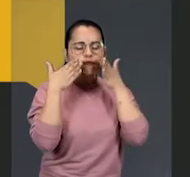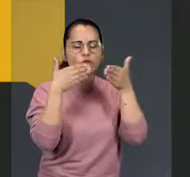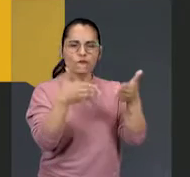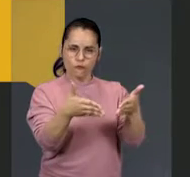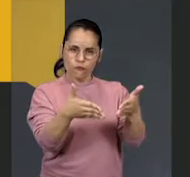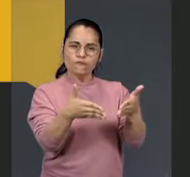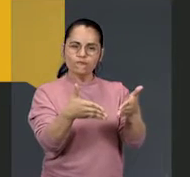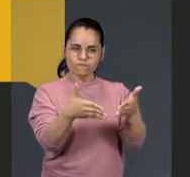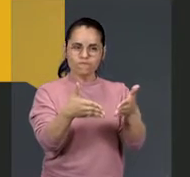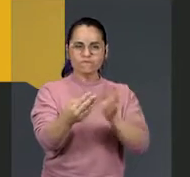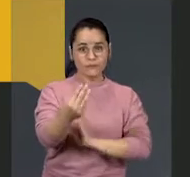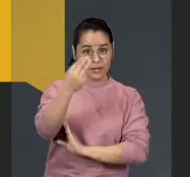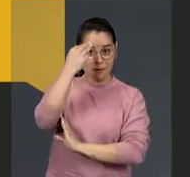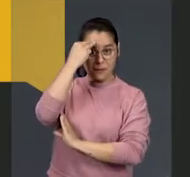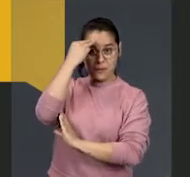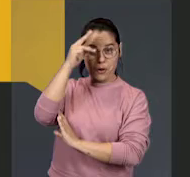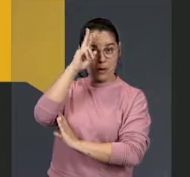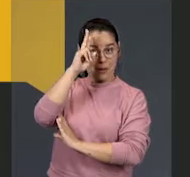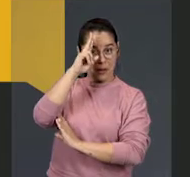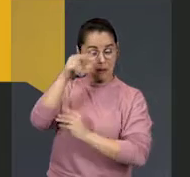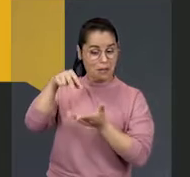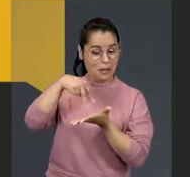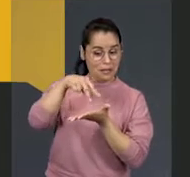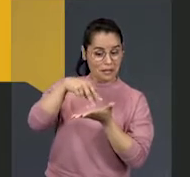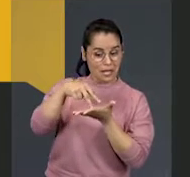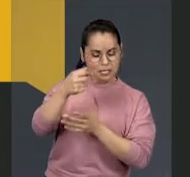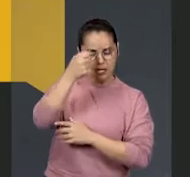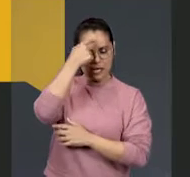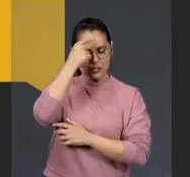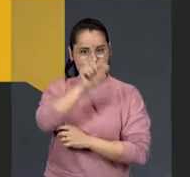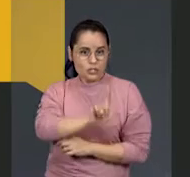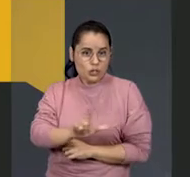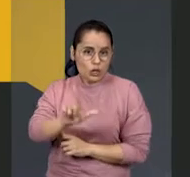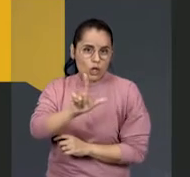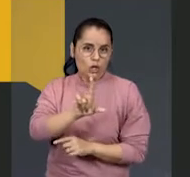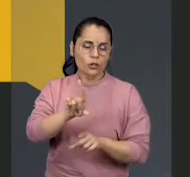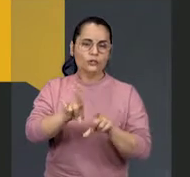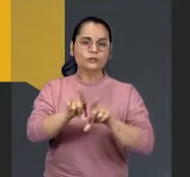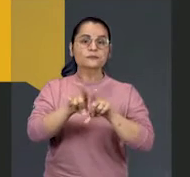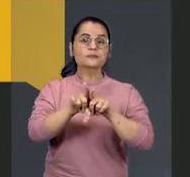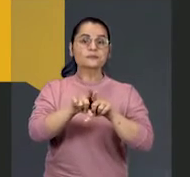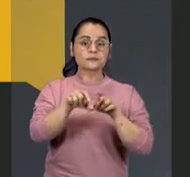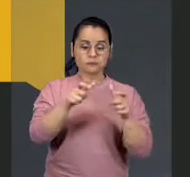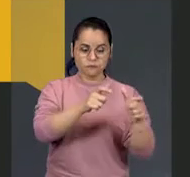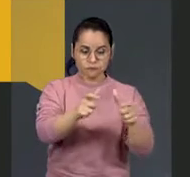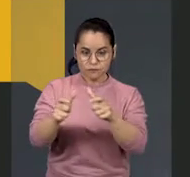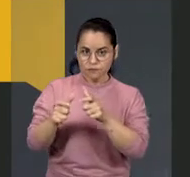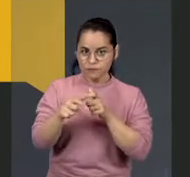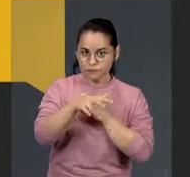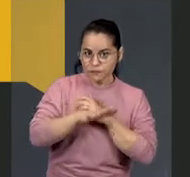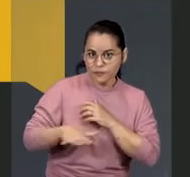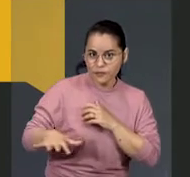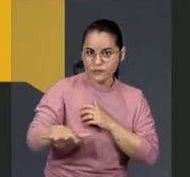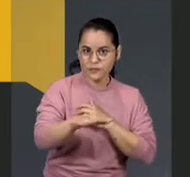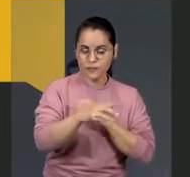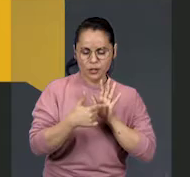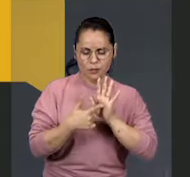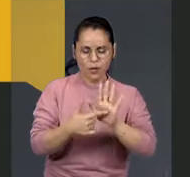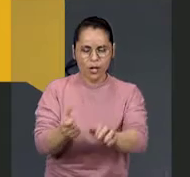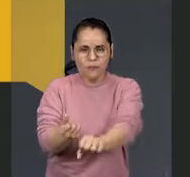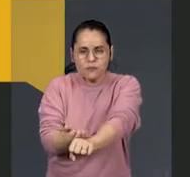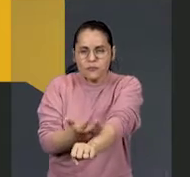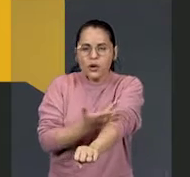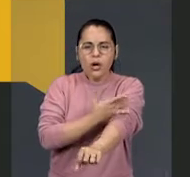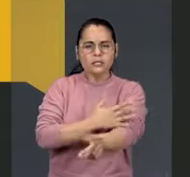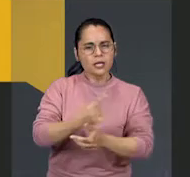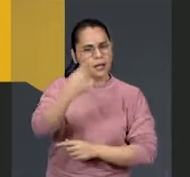concentração, a memória, o raciocínio lógico e a noção espacial. Expressamos nossas emoções